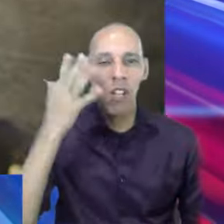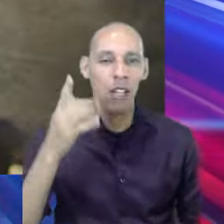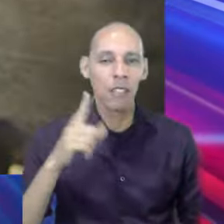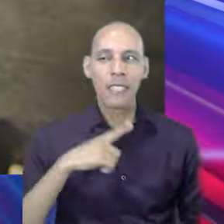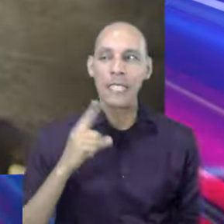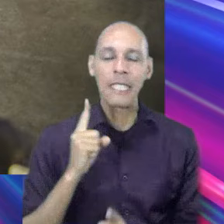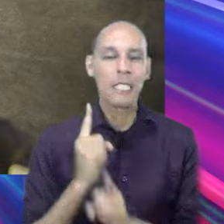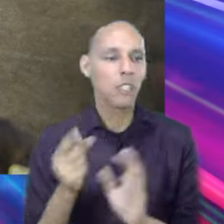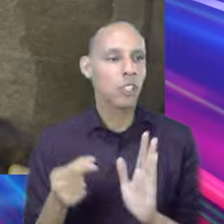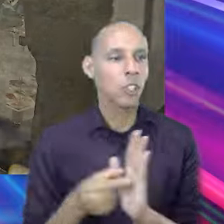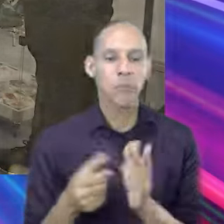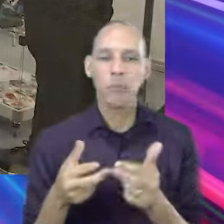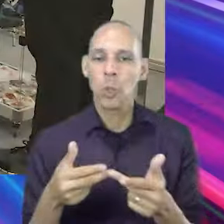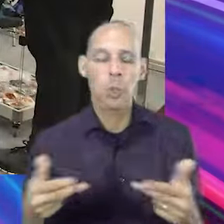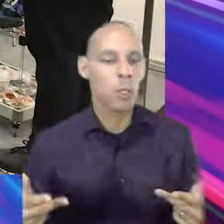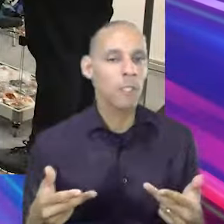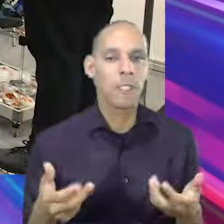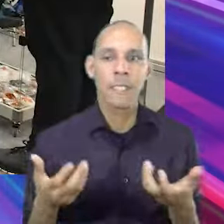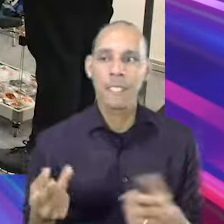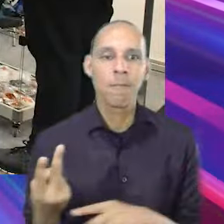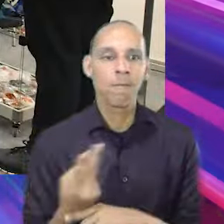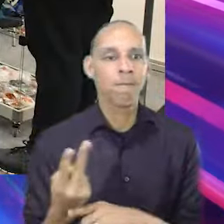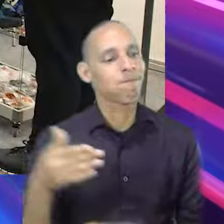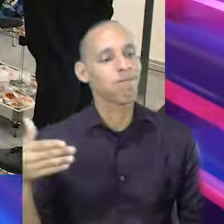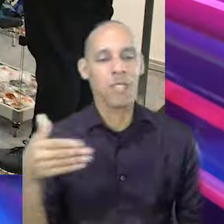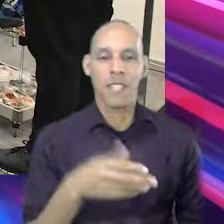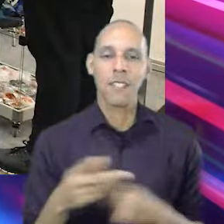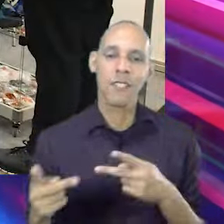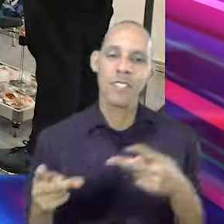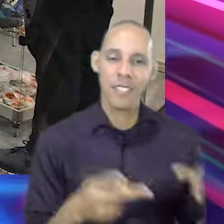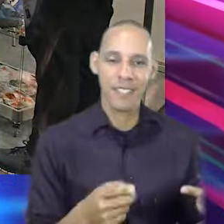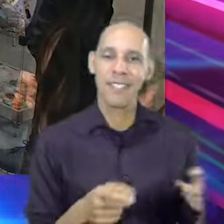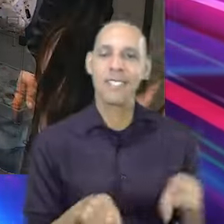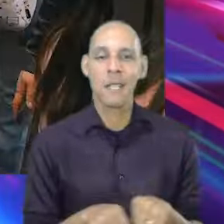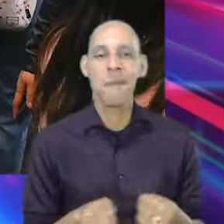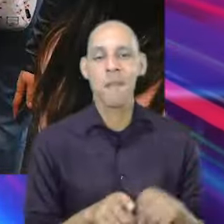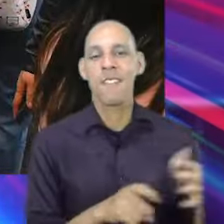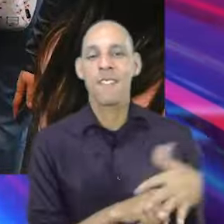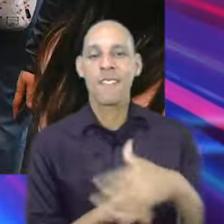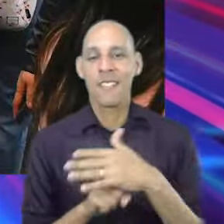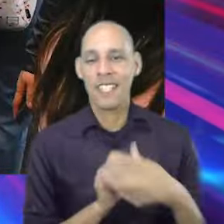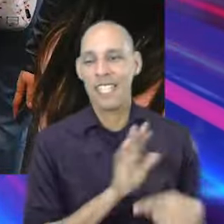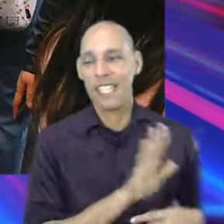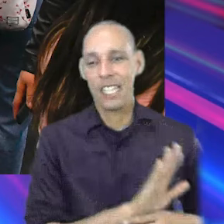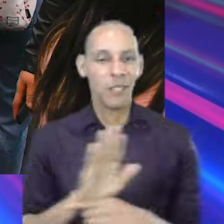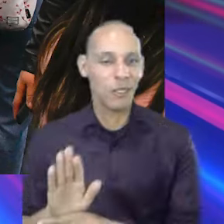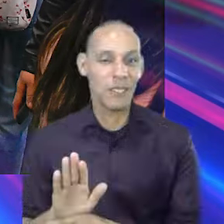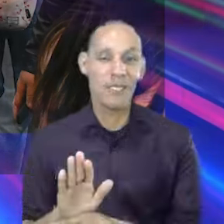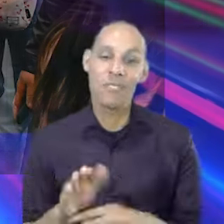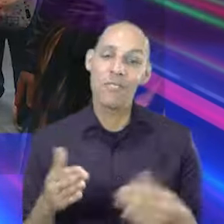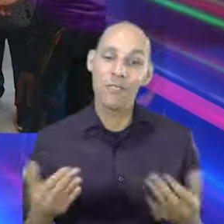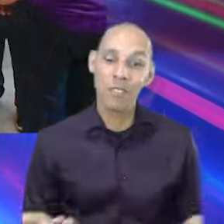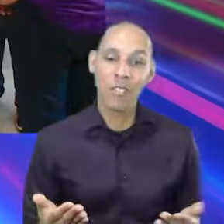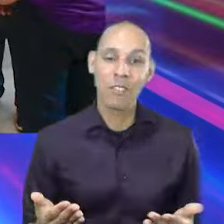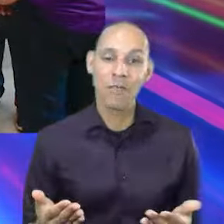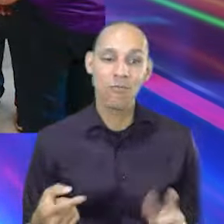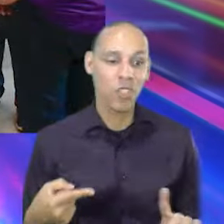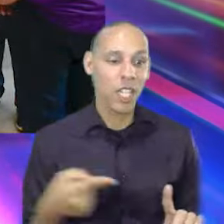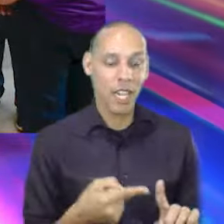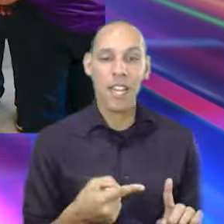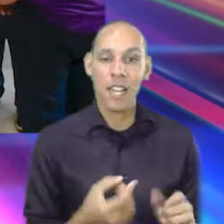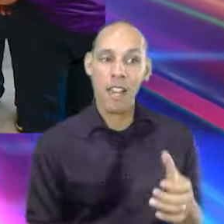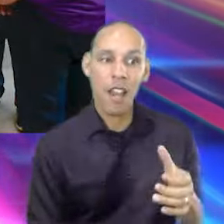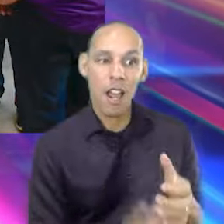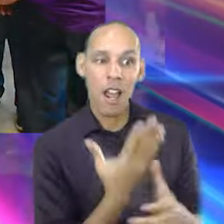ou algum serviço que ele queira encontrar para melhorar o seu negócio. Então, quem quer empreender e quem já é empreendedor, mas